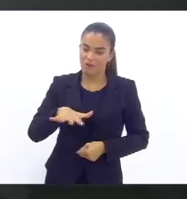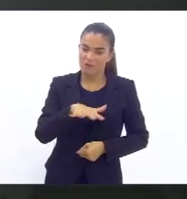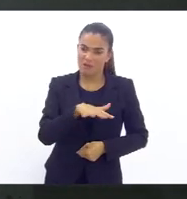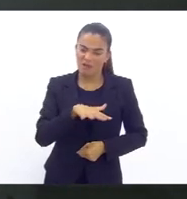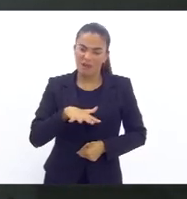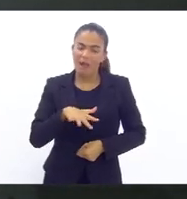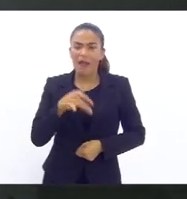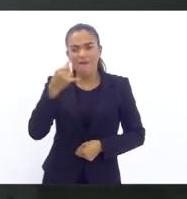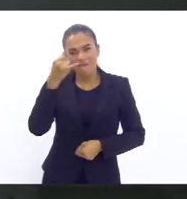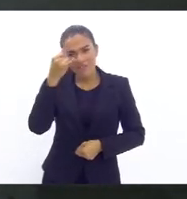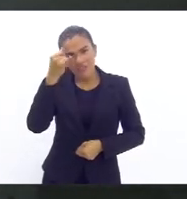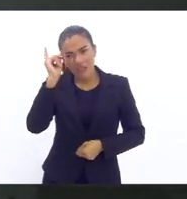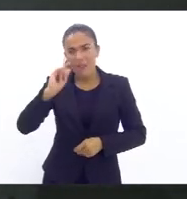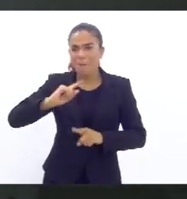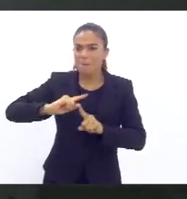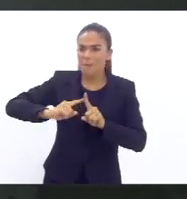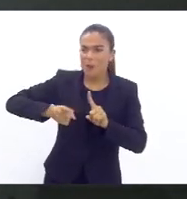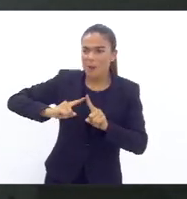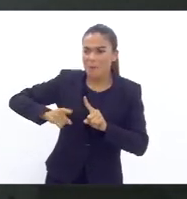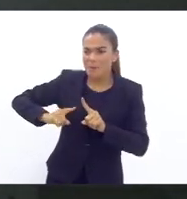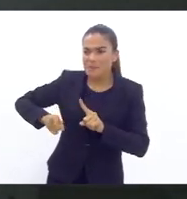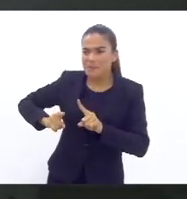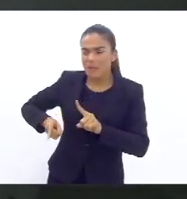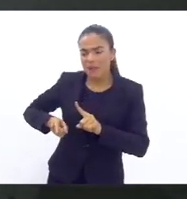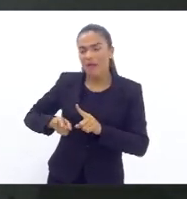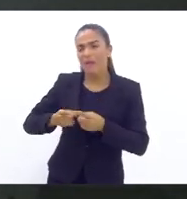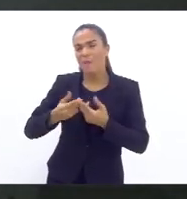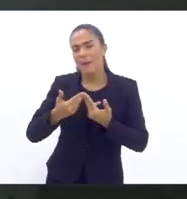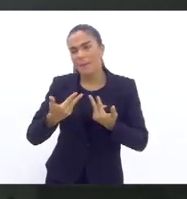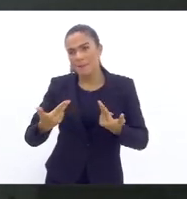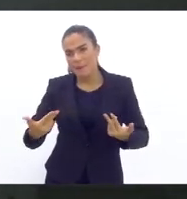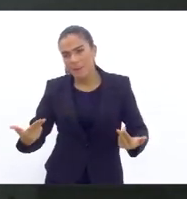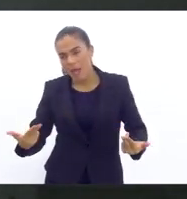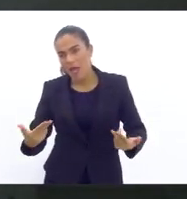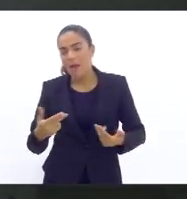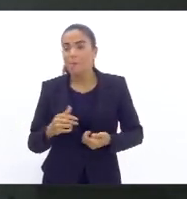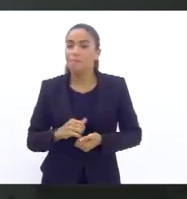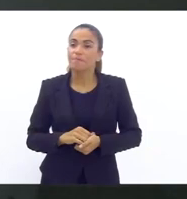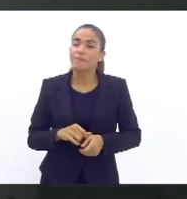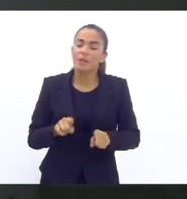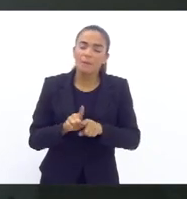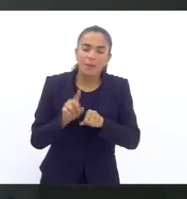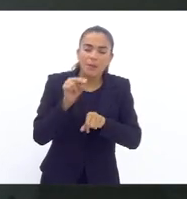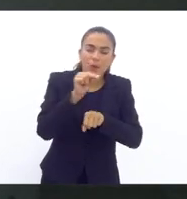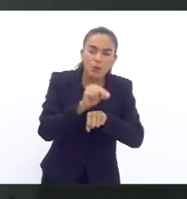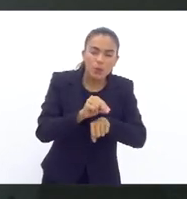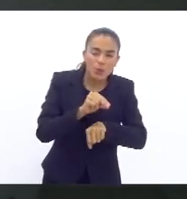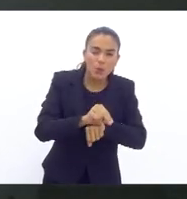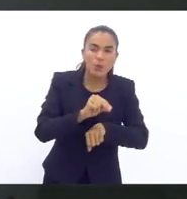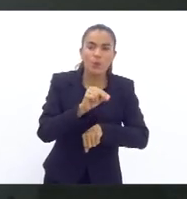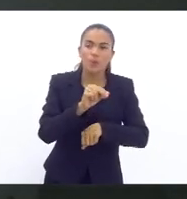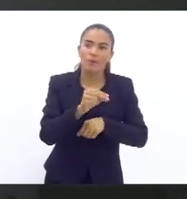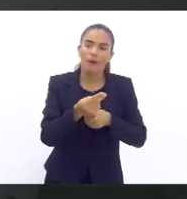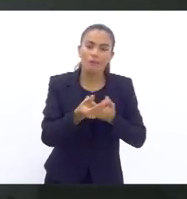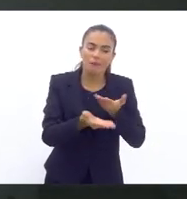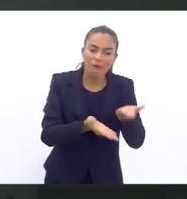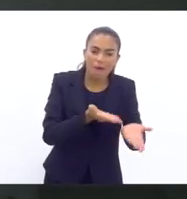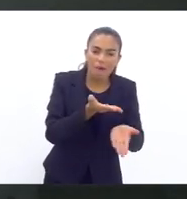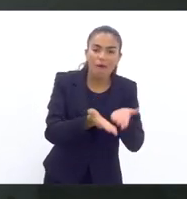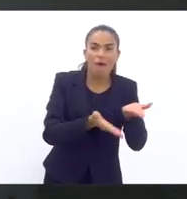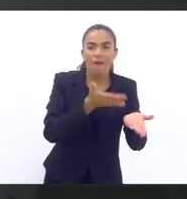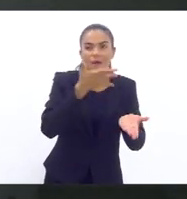anti-proibidionista que fala sobre a questão da redução de danos né do cuidado né as pessoas que